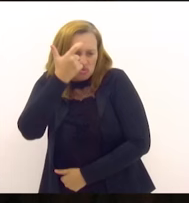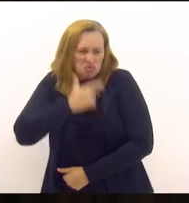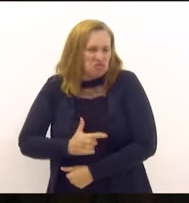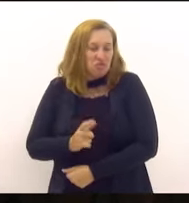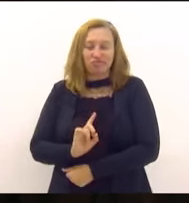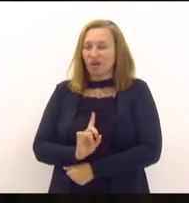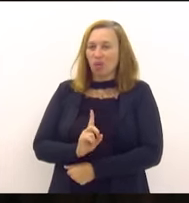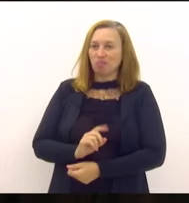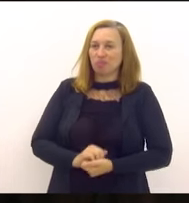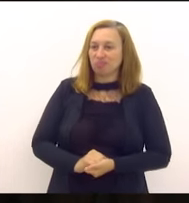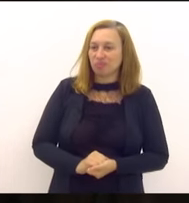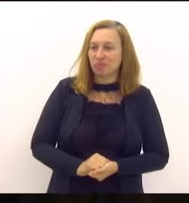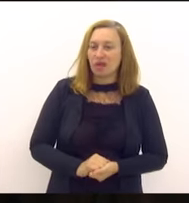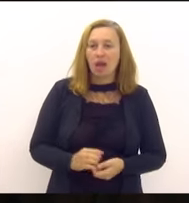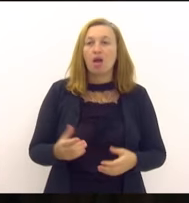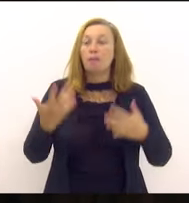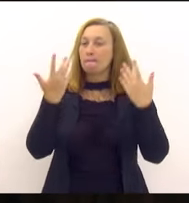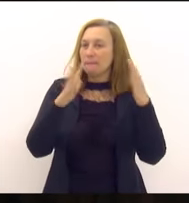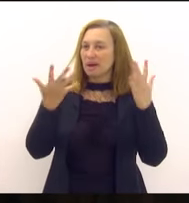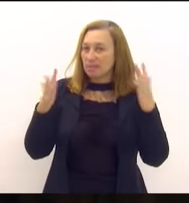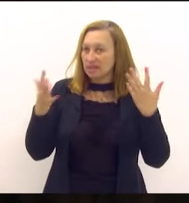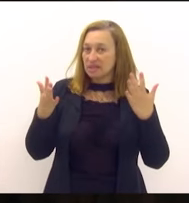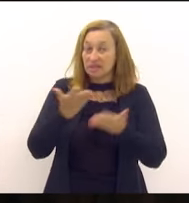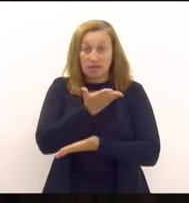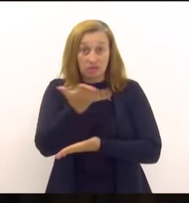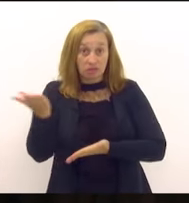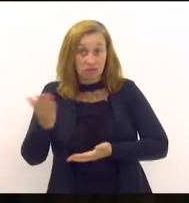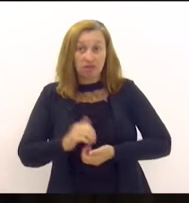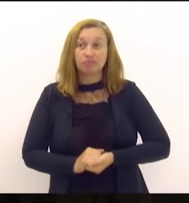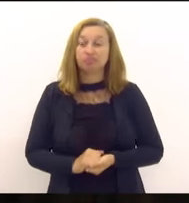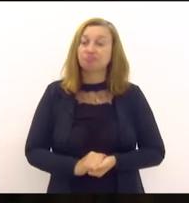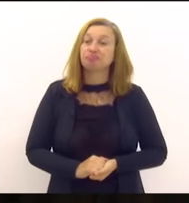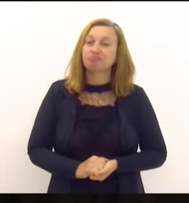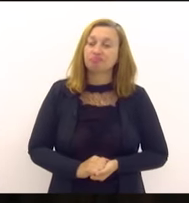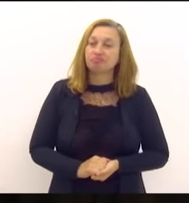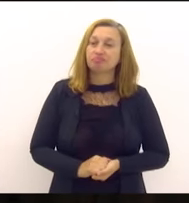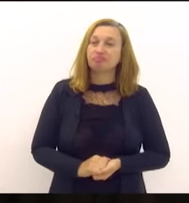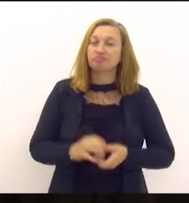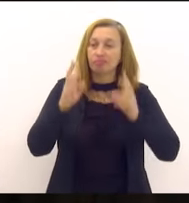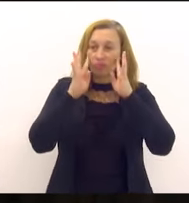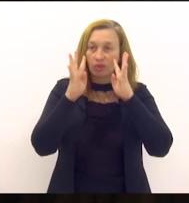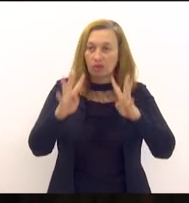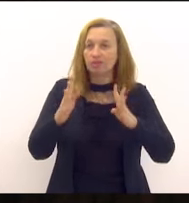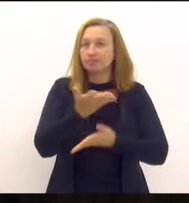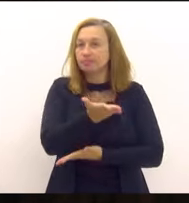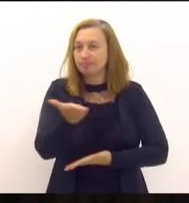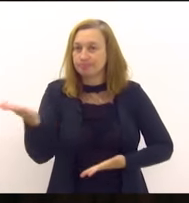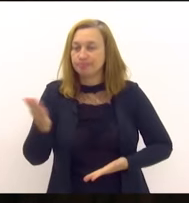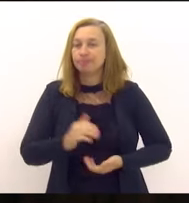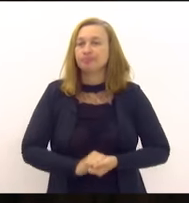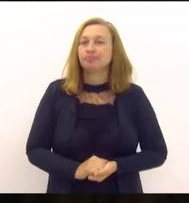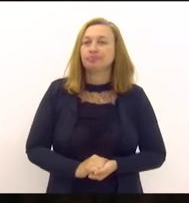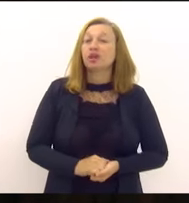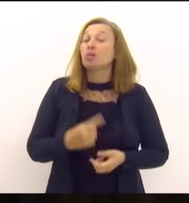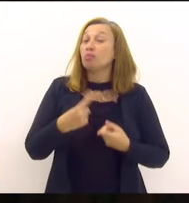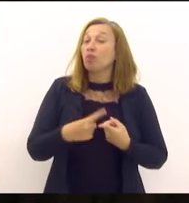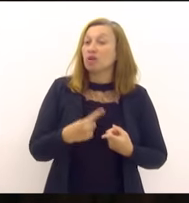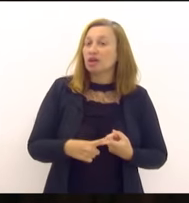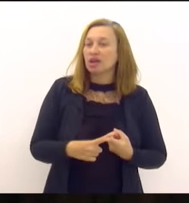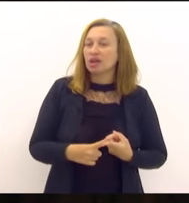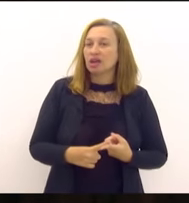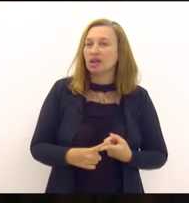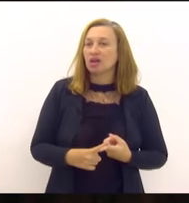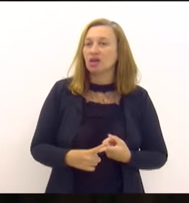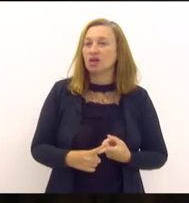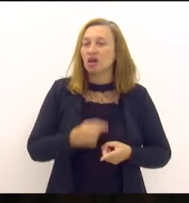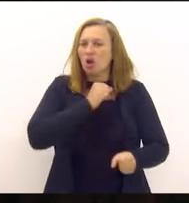quero dizer bem claro, parabenizá-lo aqui publicamente e chamar a atenção dos senhores, porque considero essa nota